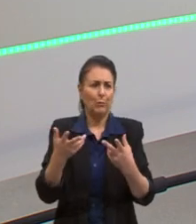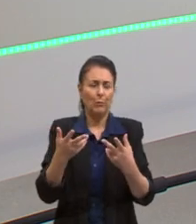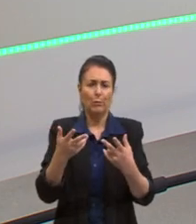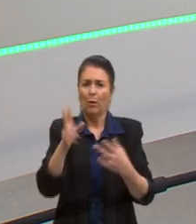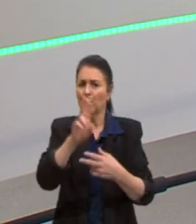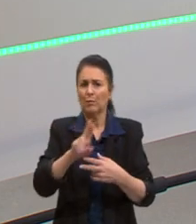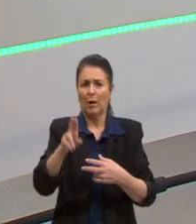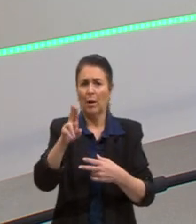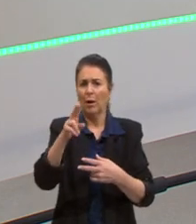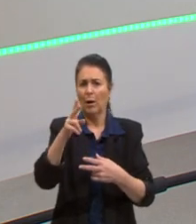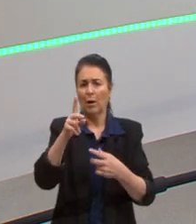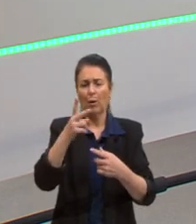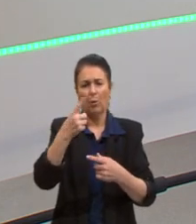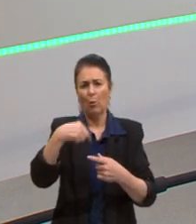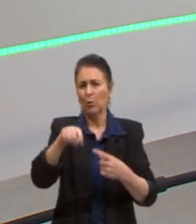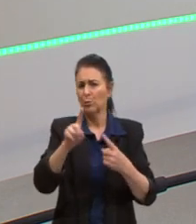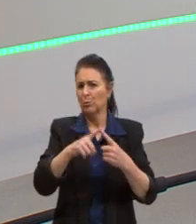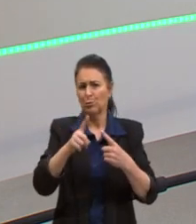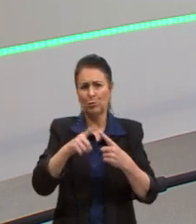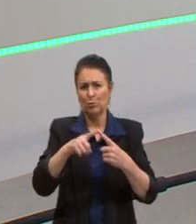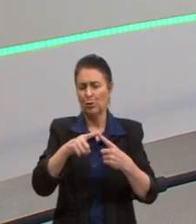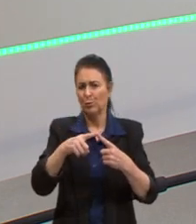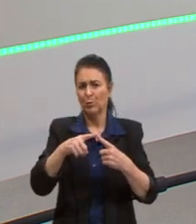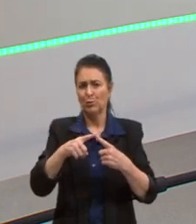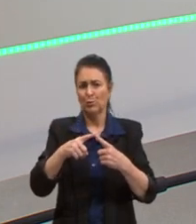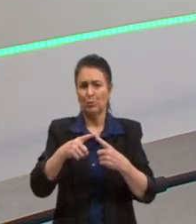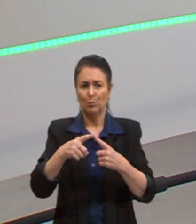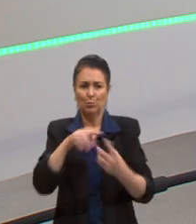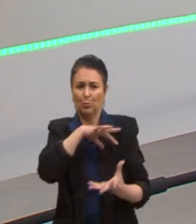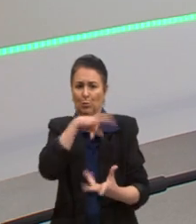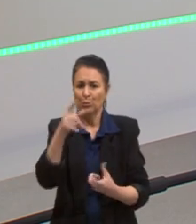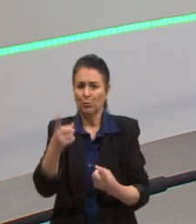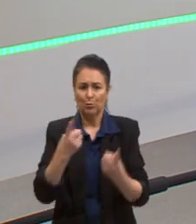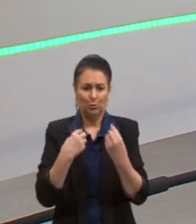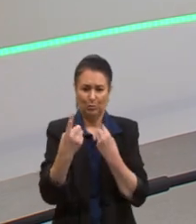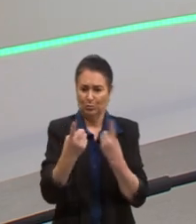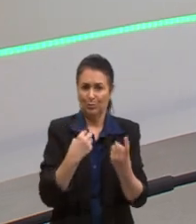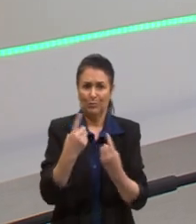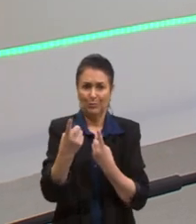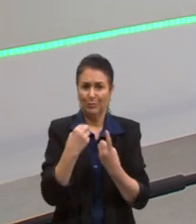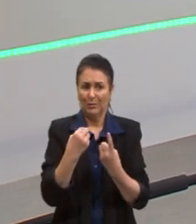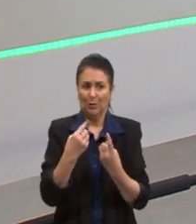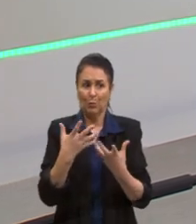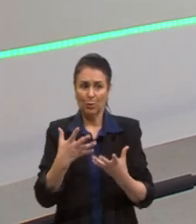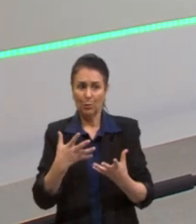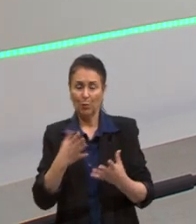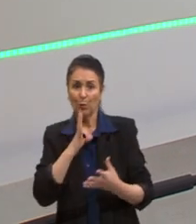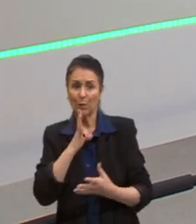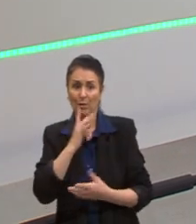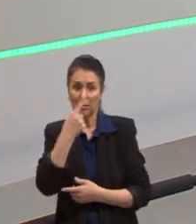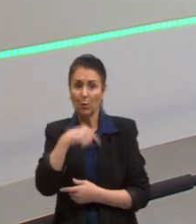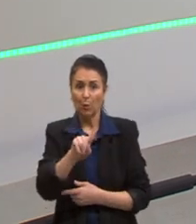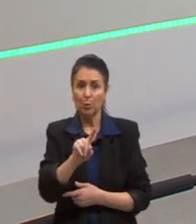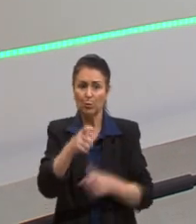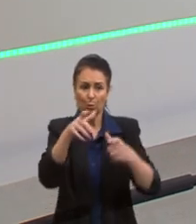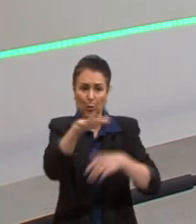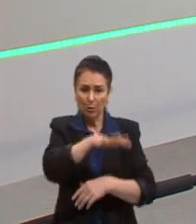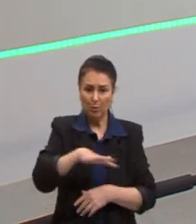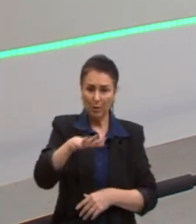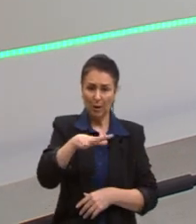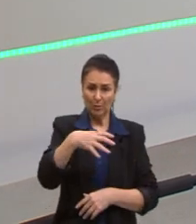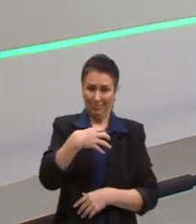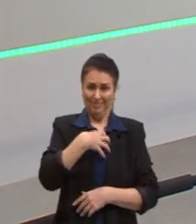alguma razão cultural foi Consumado centro com um tipo de mundo certamente quando eu vou me deparar com outro mundo eu vou ter um